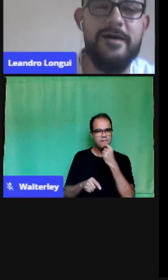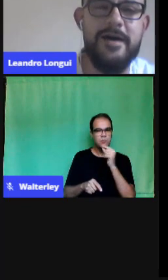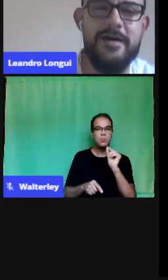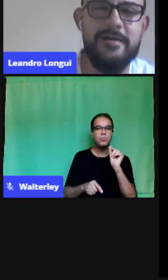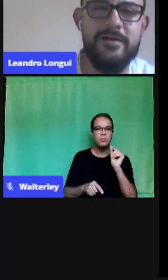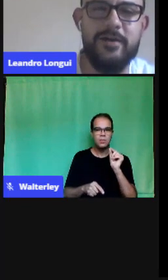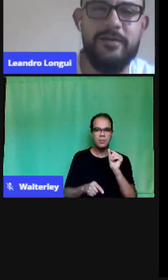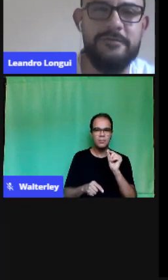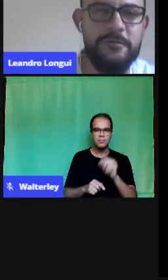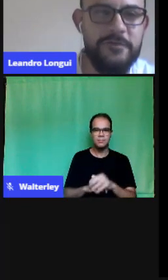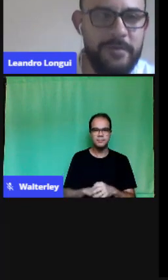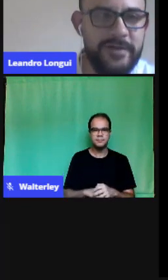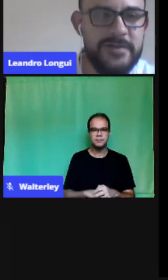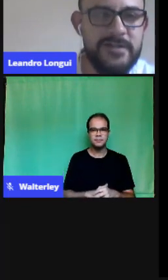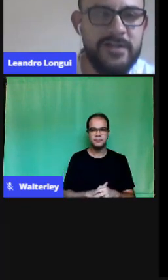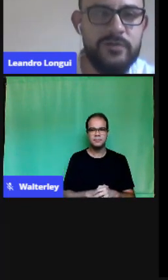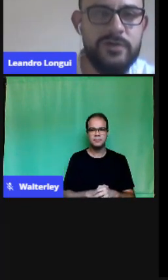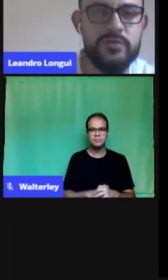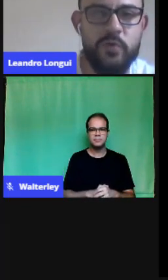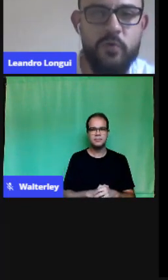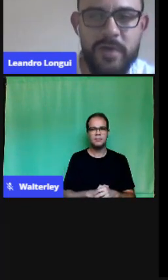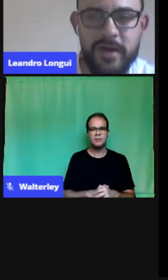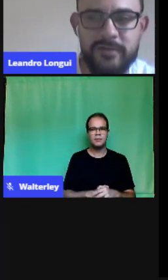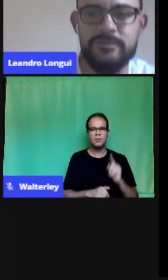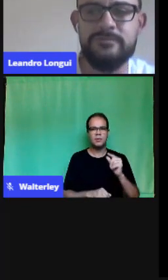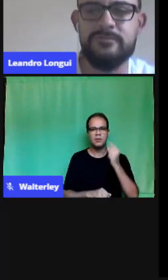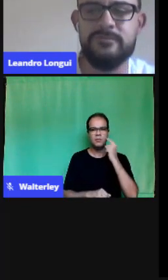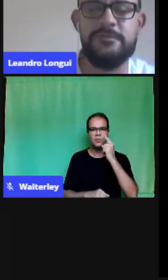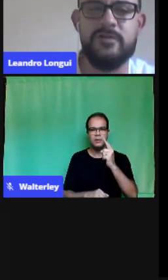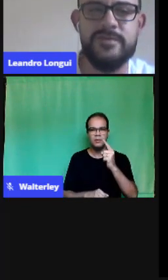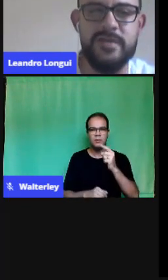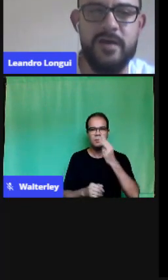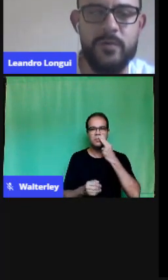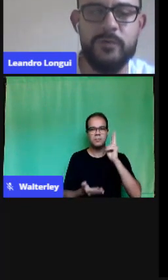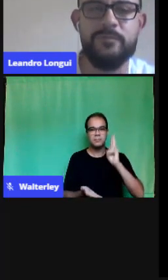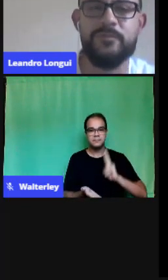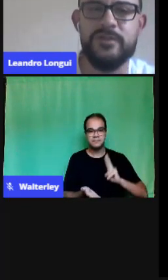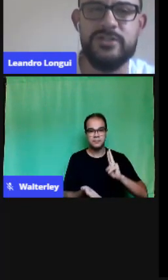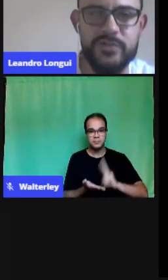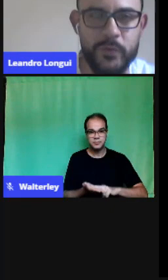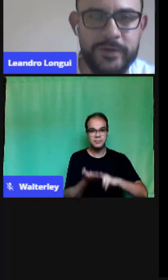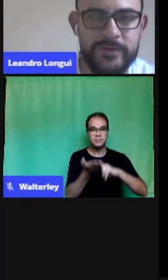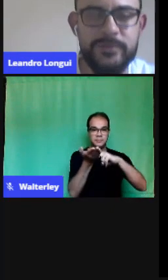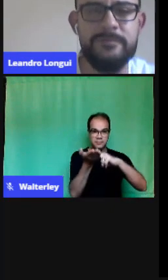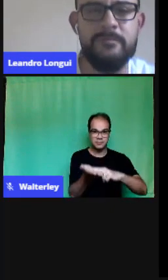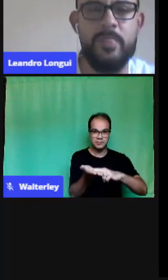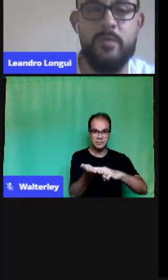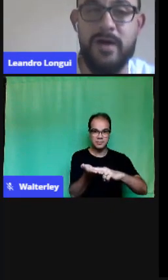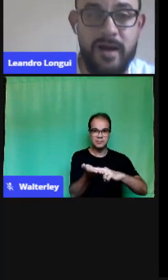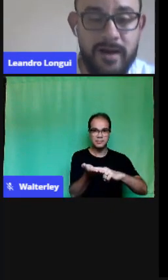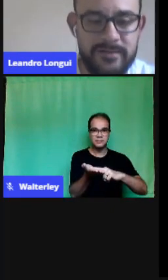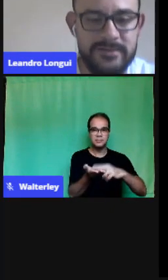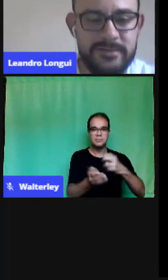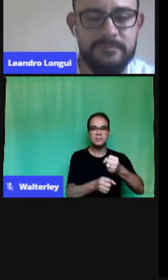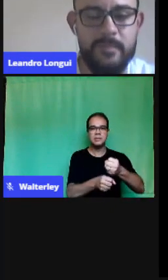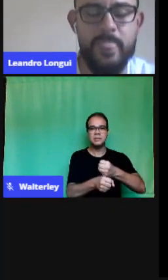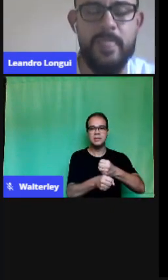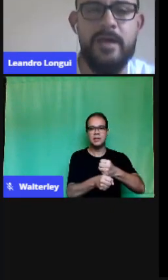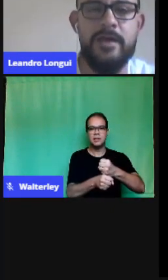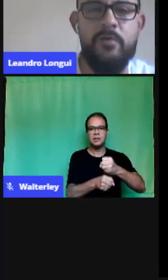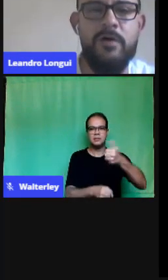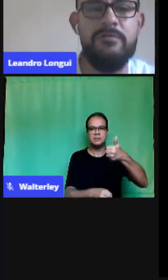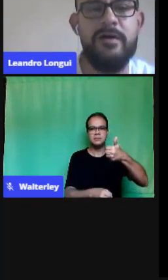então eu acabei de fazer a leitura de um documento do final do século XVIII, uma